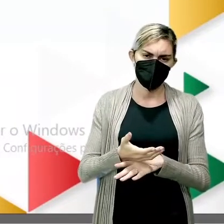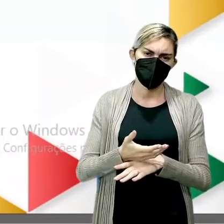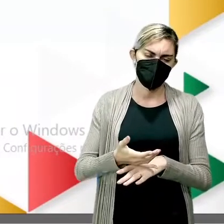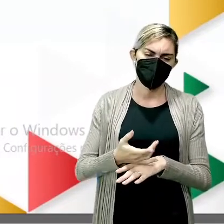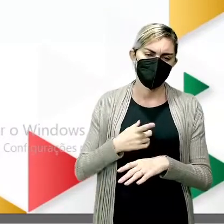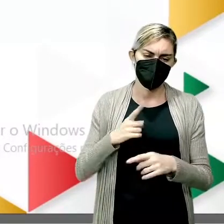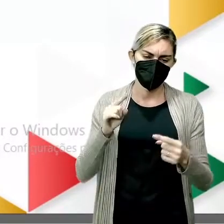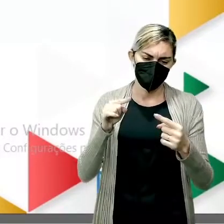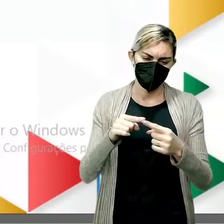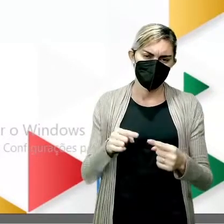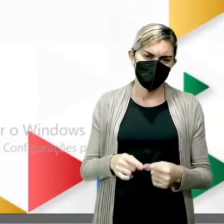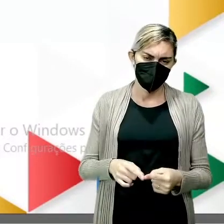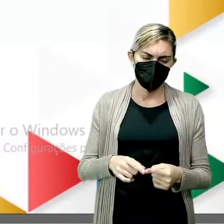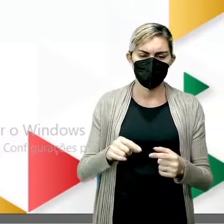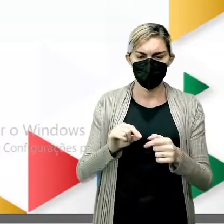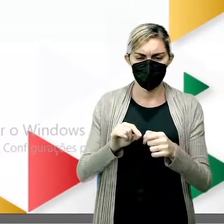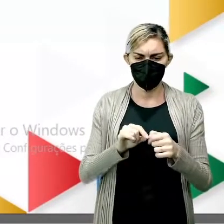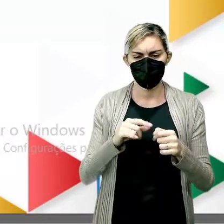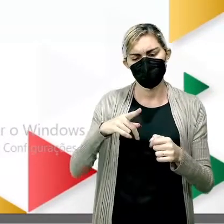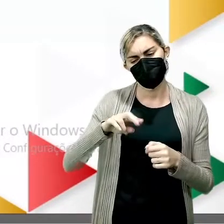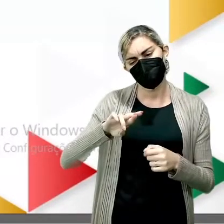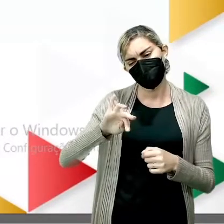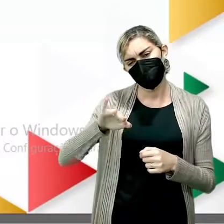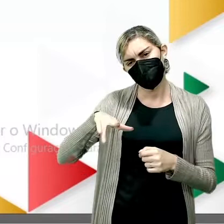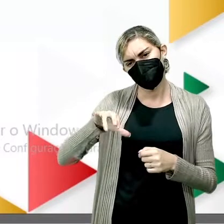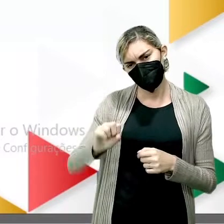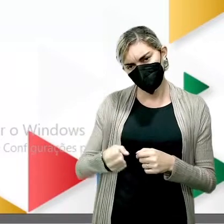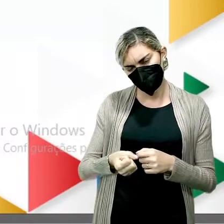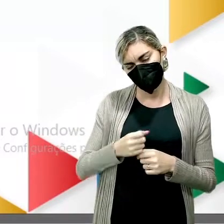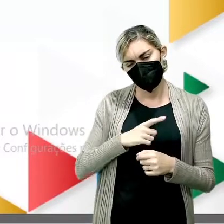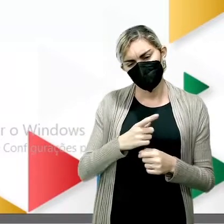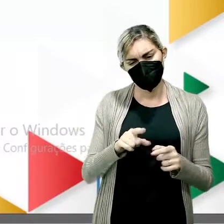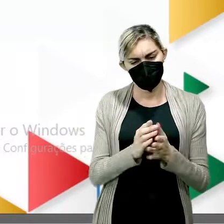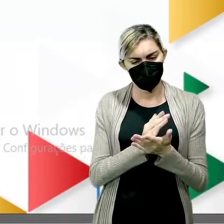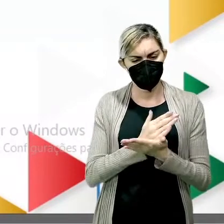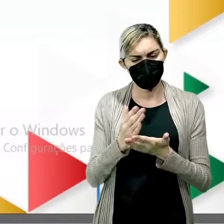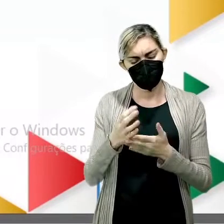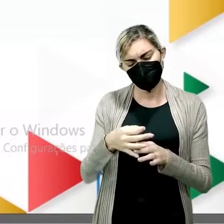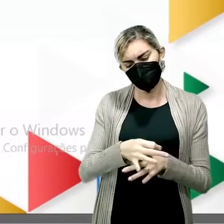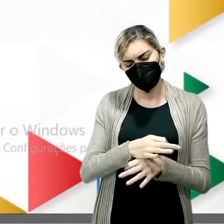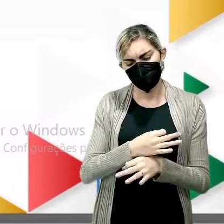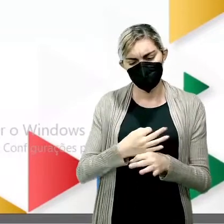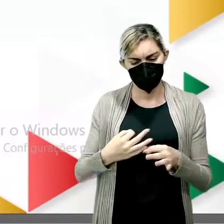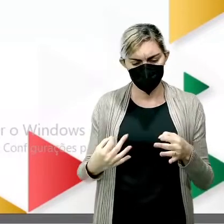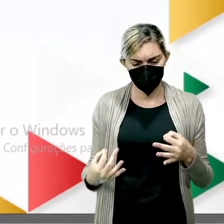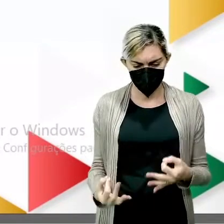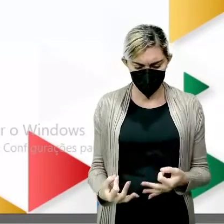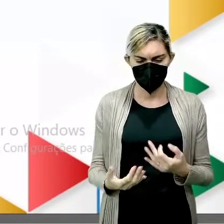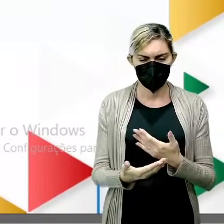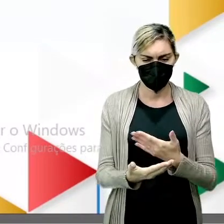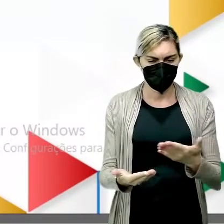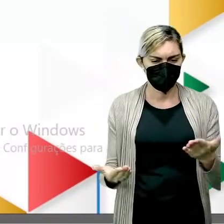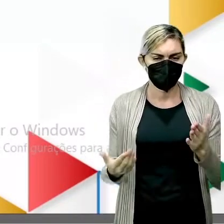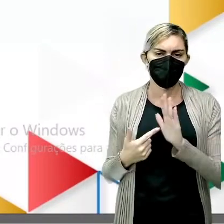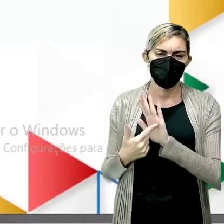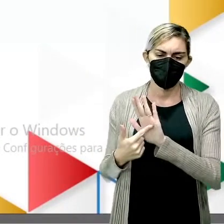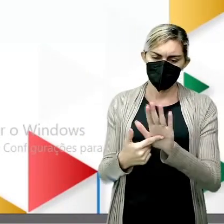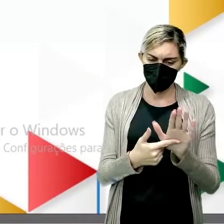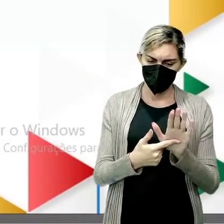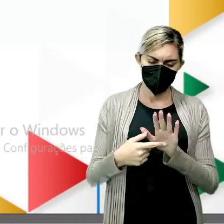relacionado com a produção de proteínas. Além disso, algumas moléculas do RNA, irão apresentar também uma